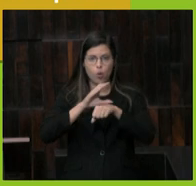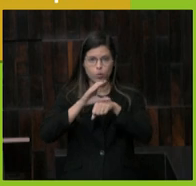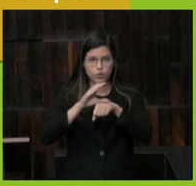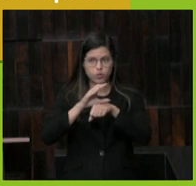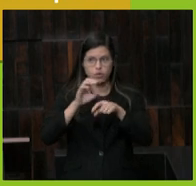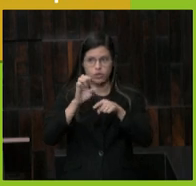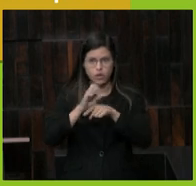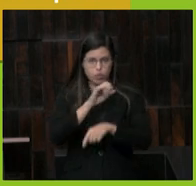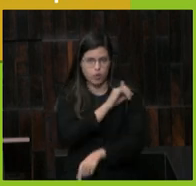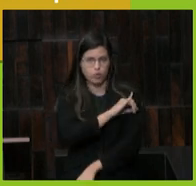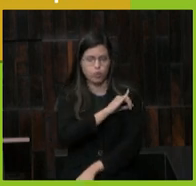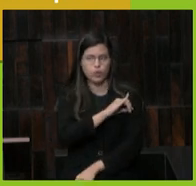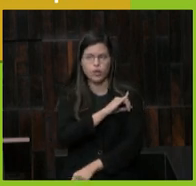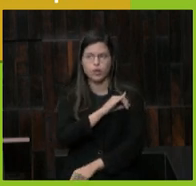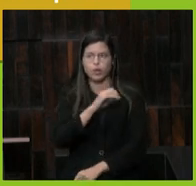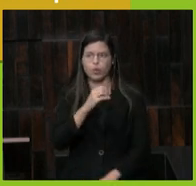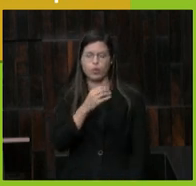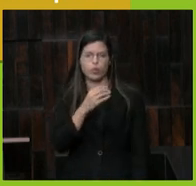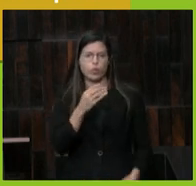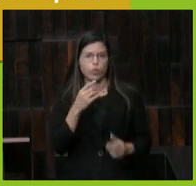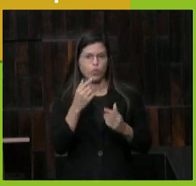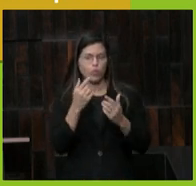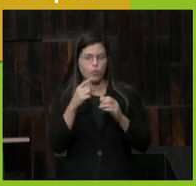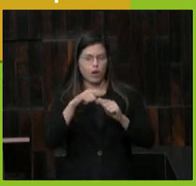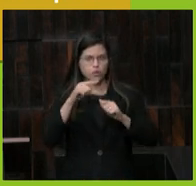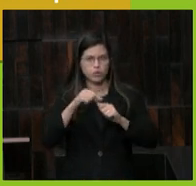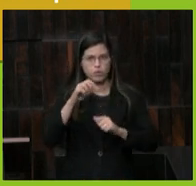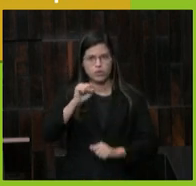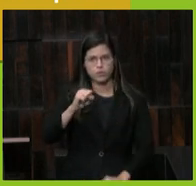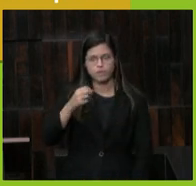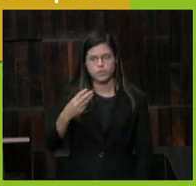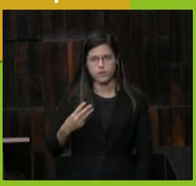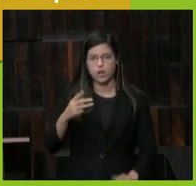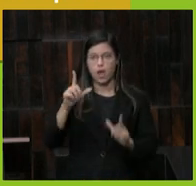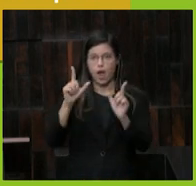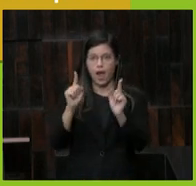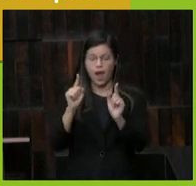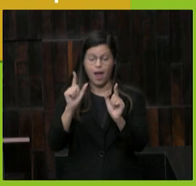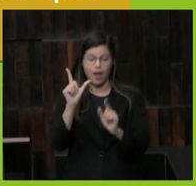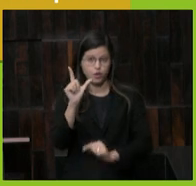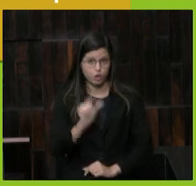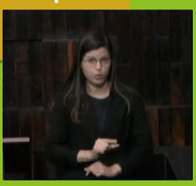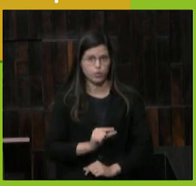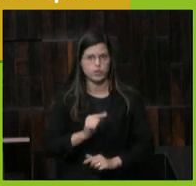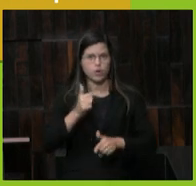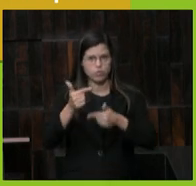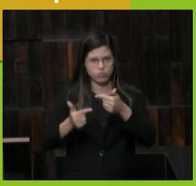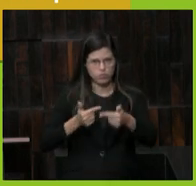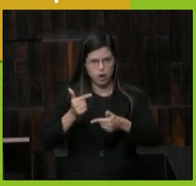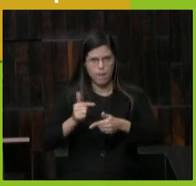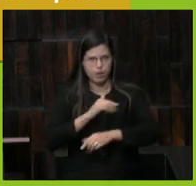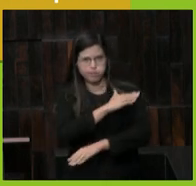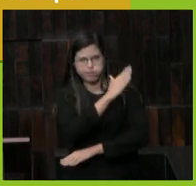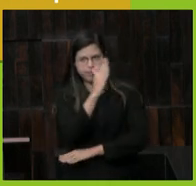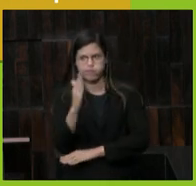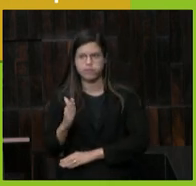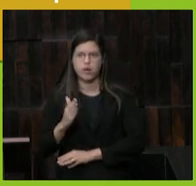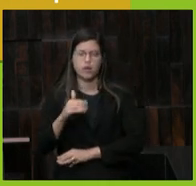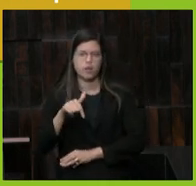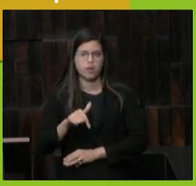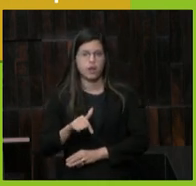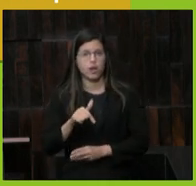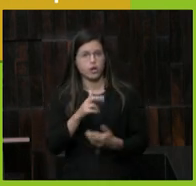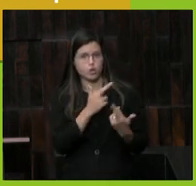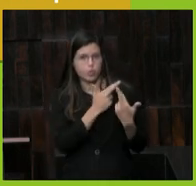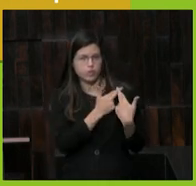no artigo 83, a redução de 50% de carga horária de trabalho de servidor estadual, responsável legal, que